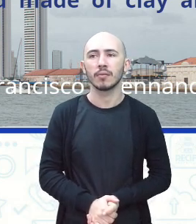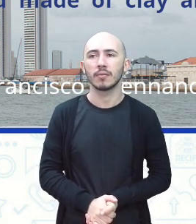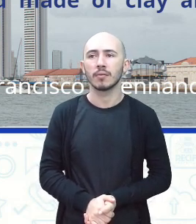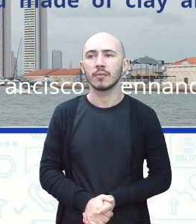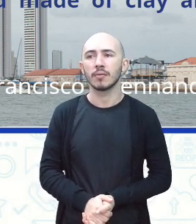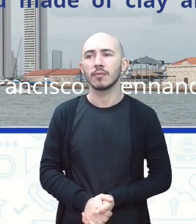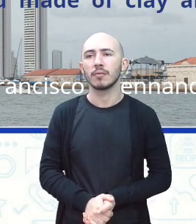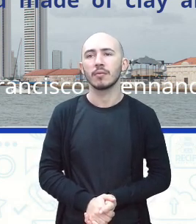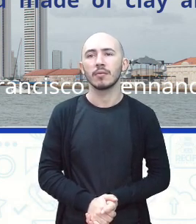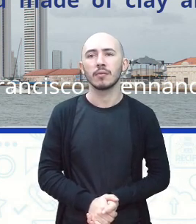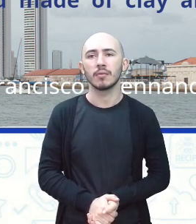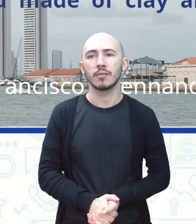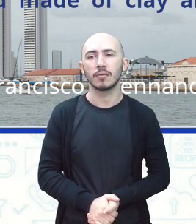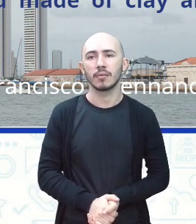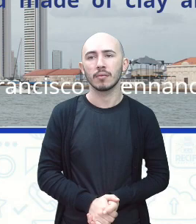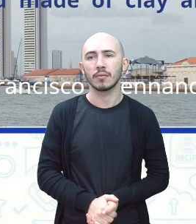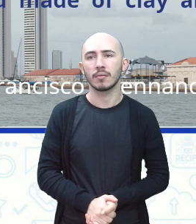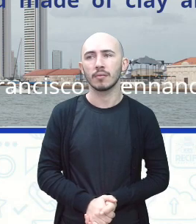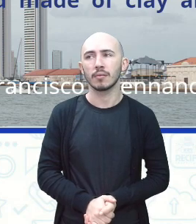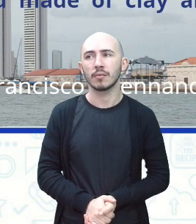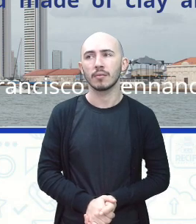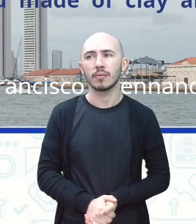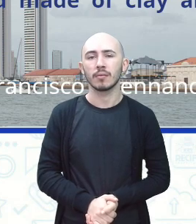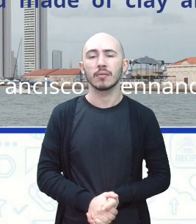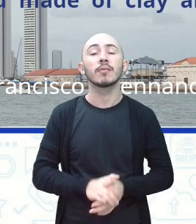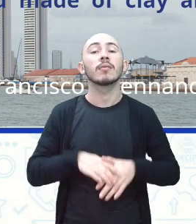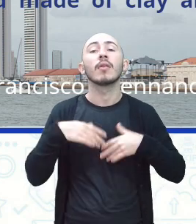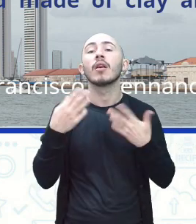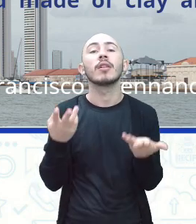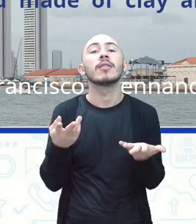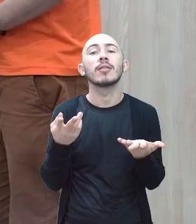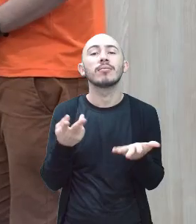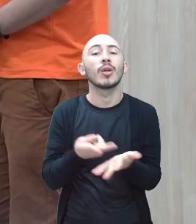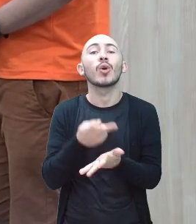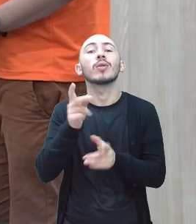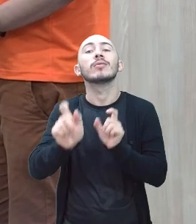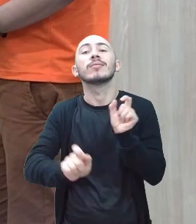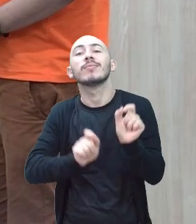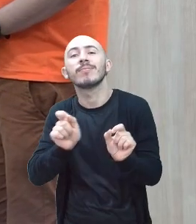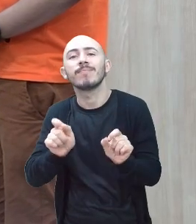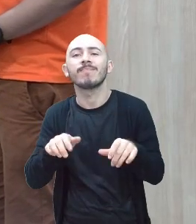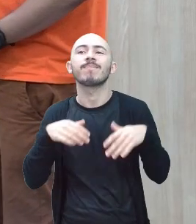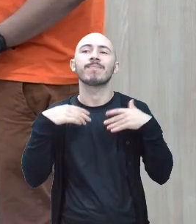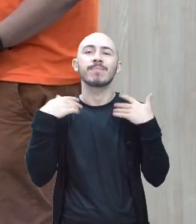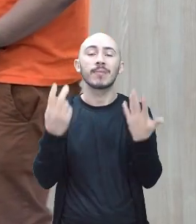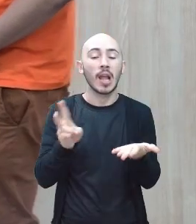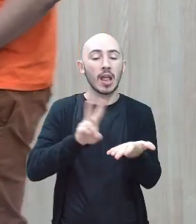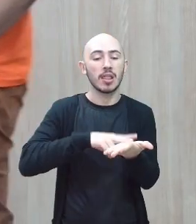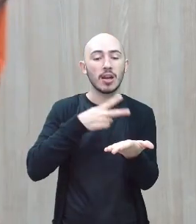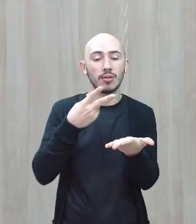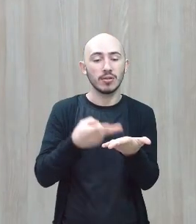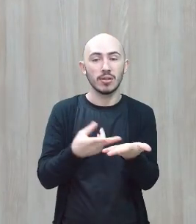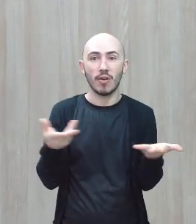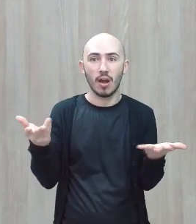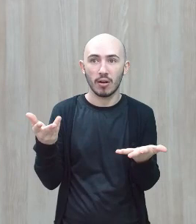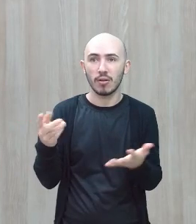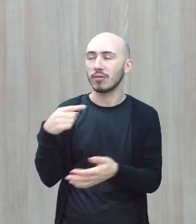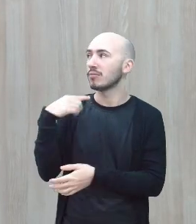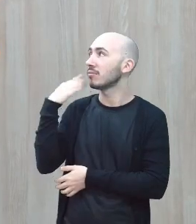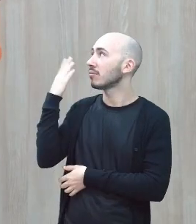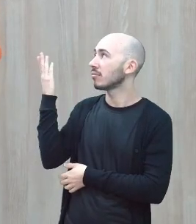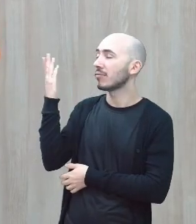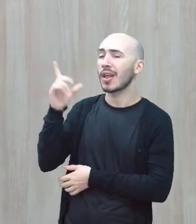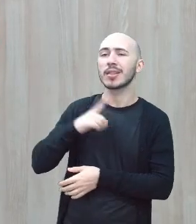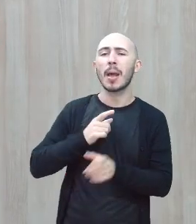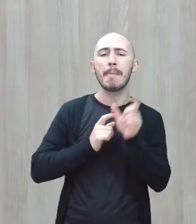and made of clay and bronze. O que é que vai acontecer, pessoal? Tradução disso aqui. Vocês estão vendo várias palavras